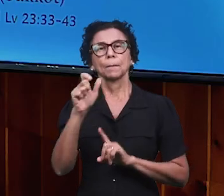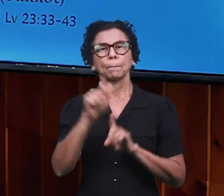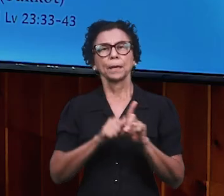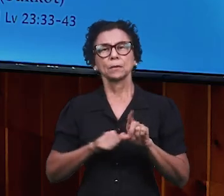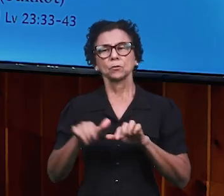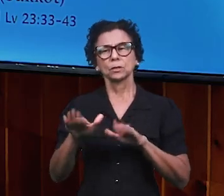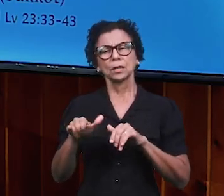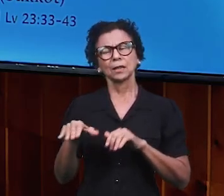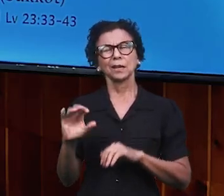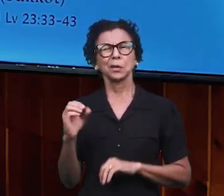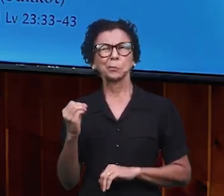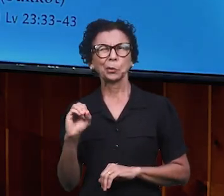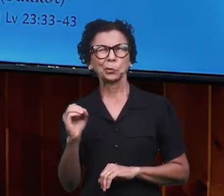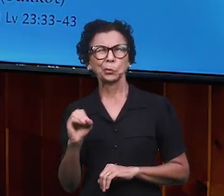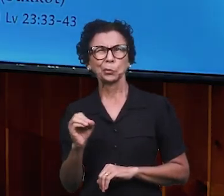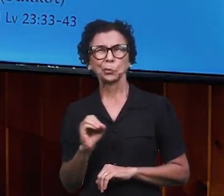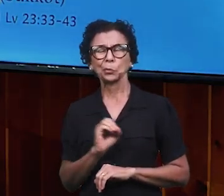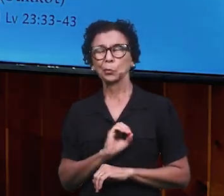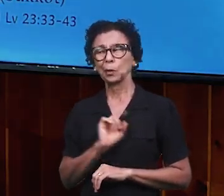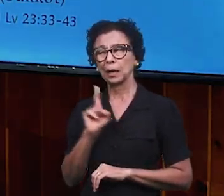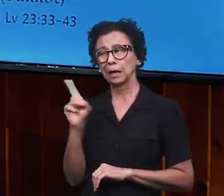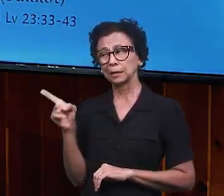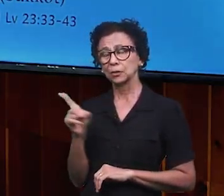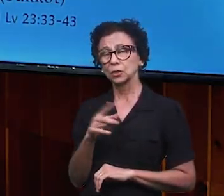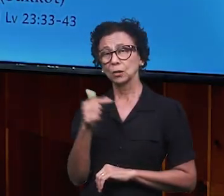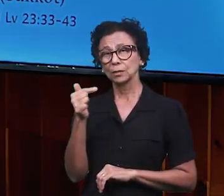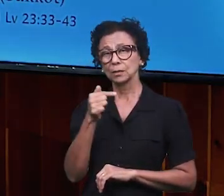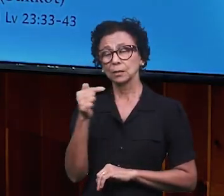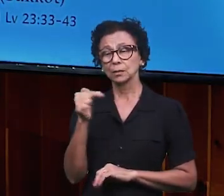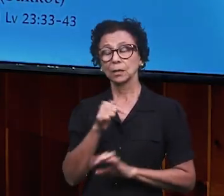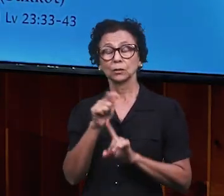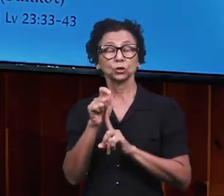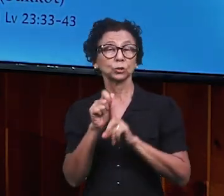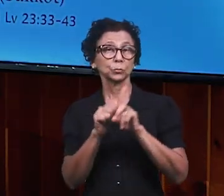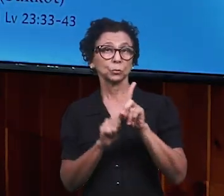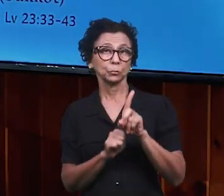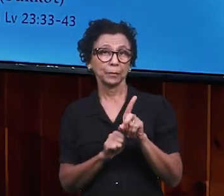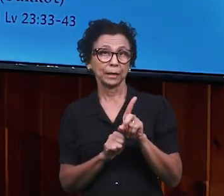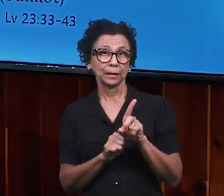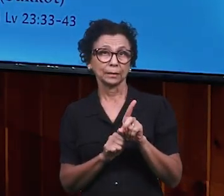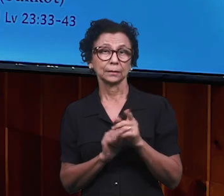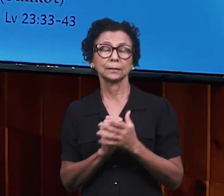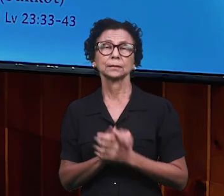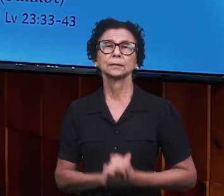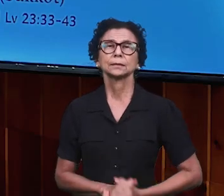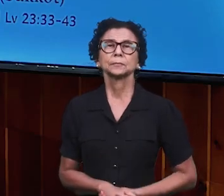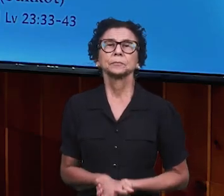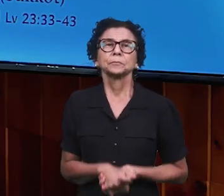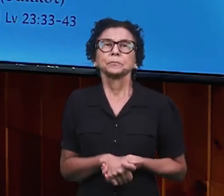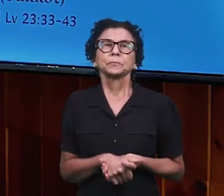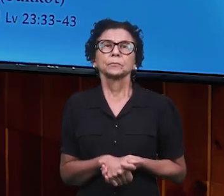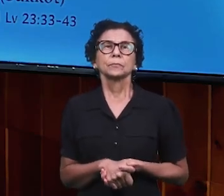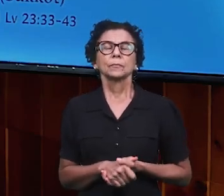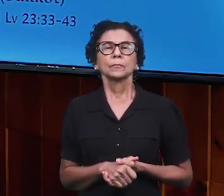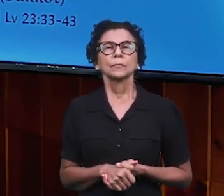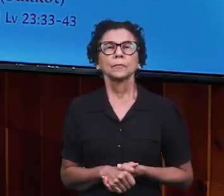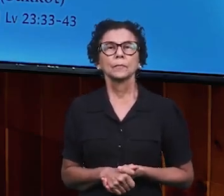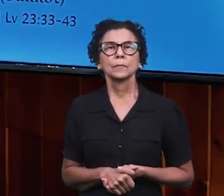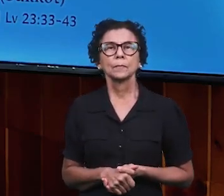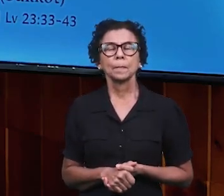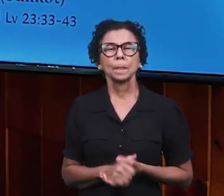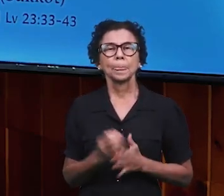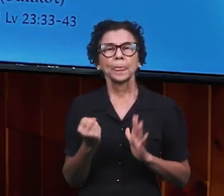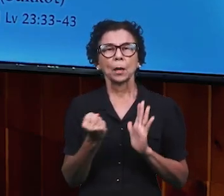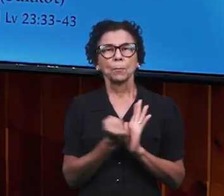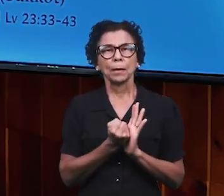outubro. Aqui já é o 7º mês, que é o nome de Tisrei. Marca o início do ano